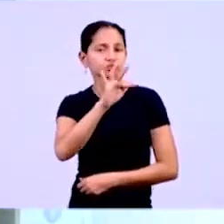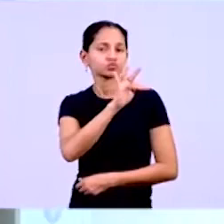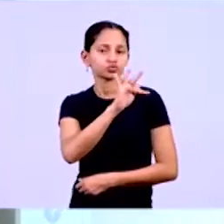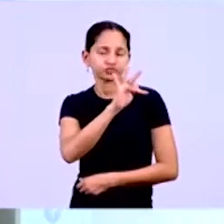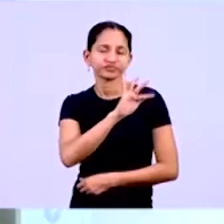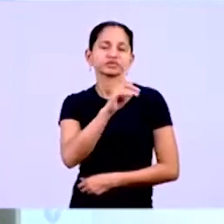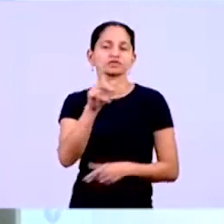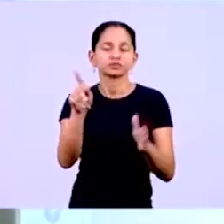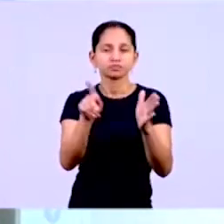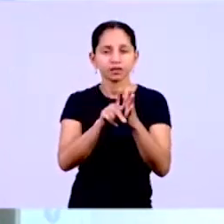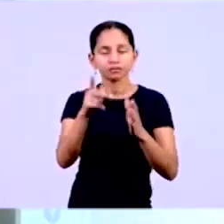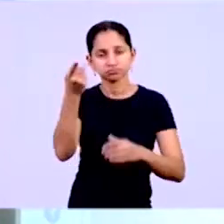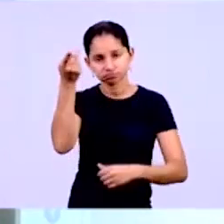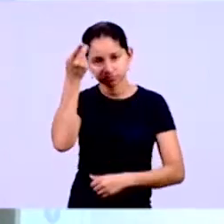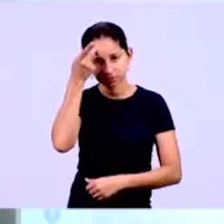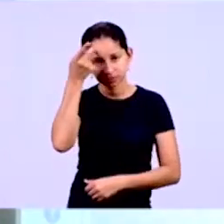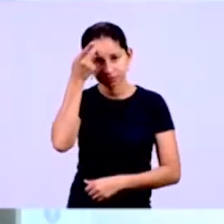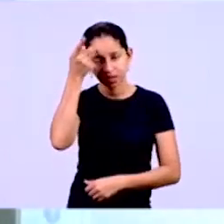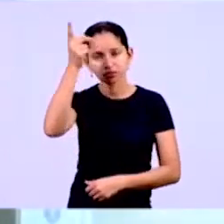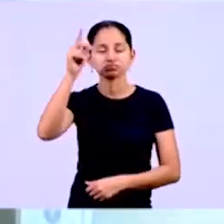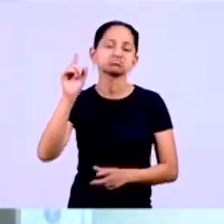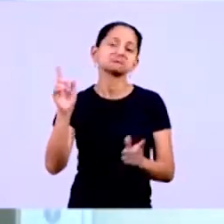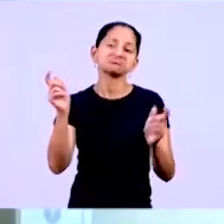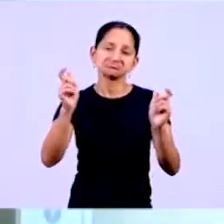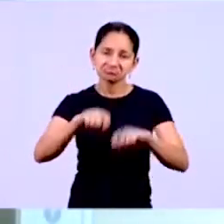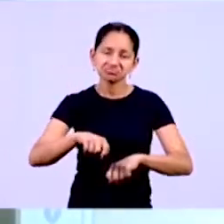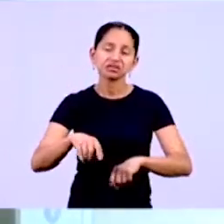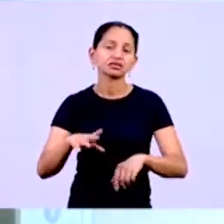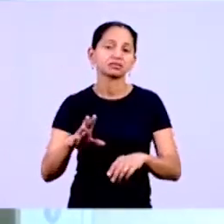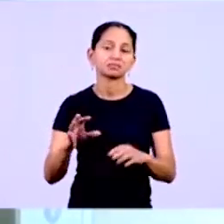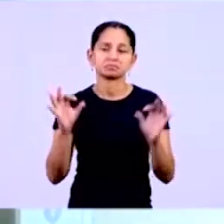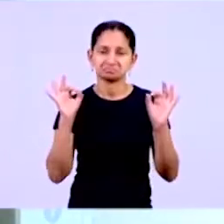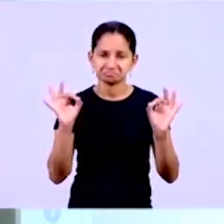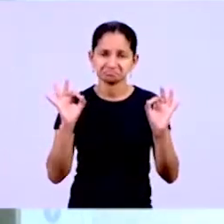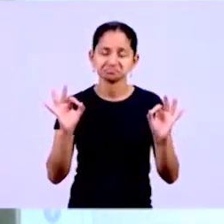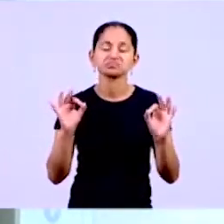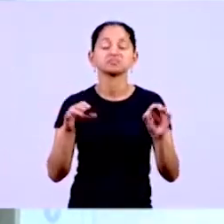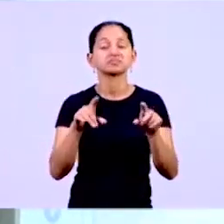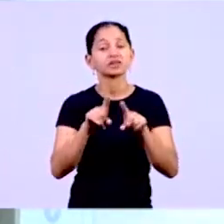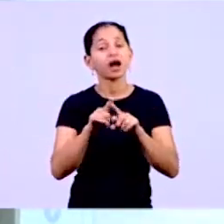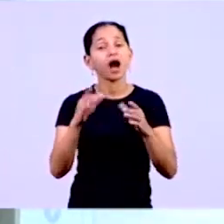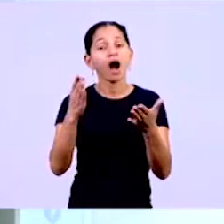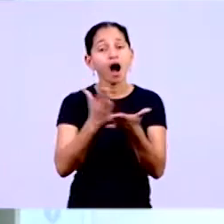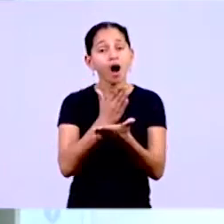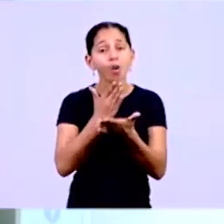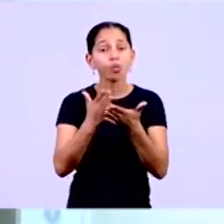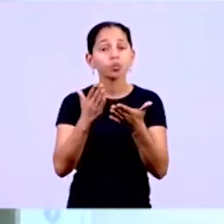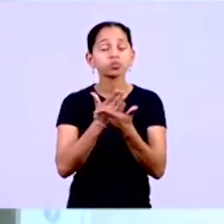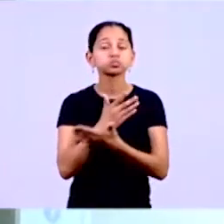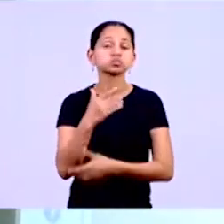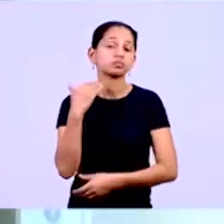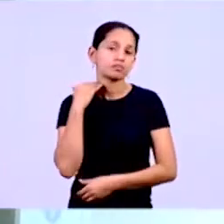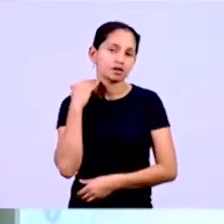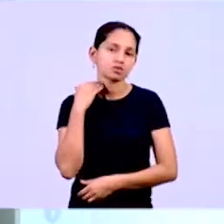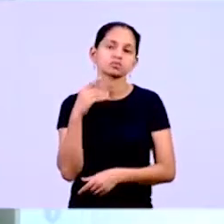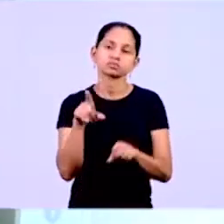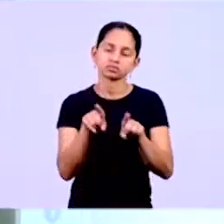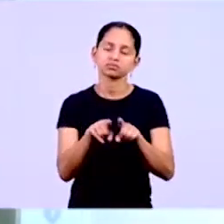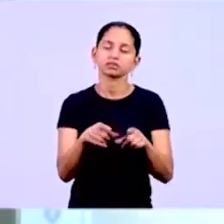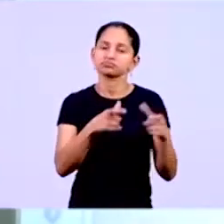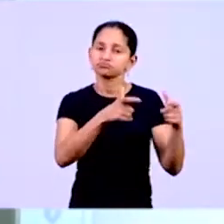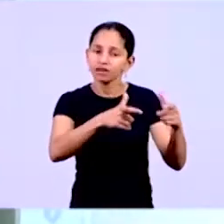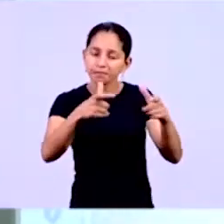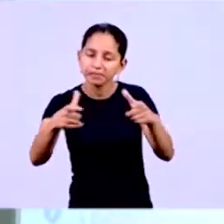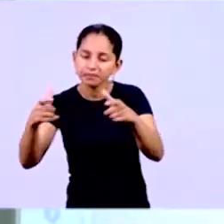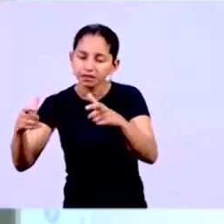de Minas Gerais, a UFRJ também tem alguns supercomputadores, mas não tão poderosos. E lógico, alguns bancos, os bancos eles têm alguns computadores que têm